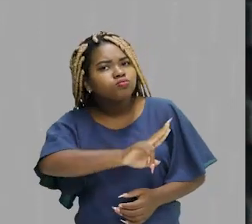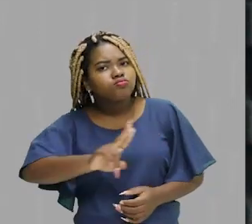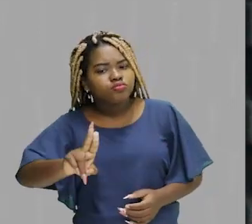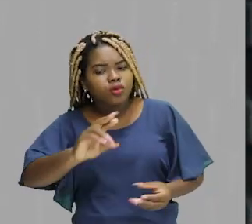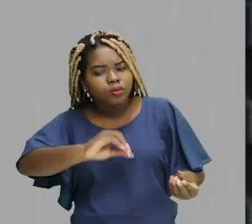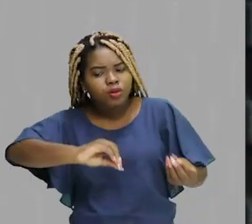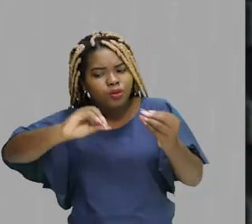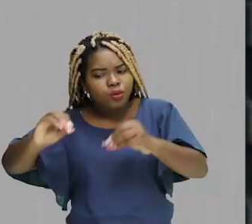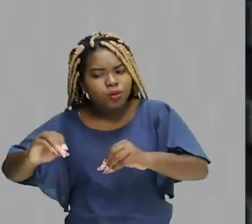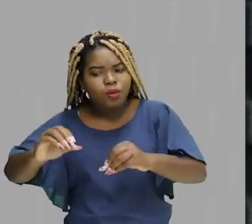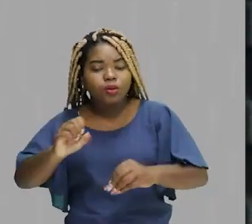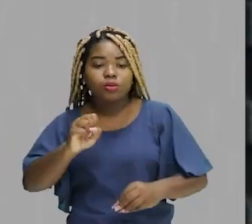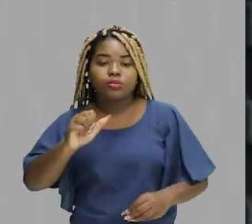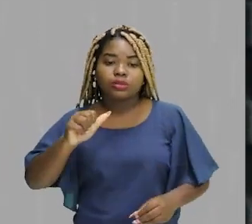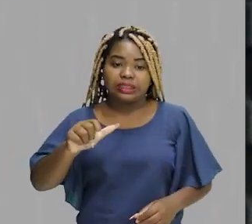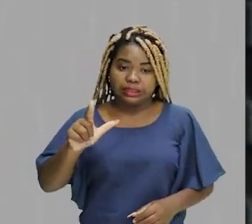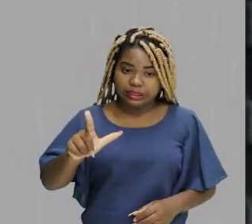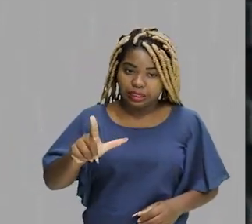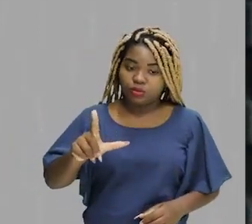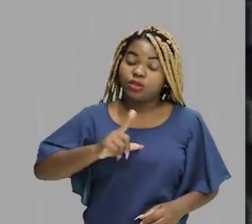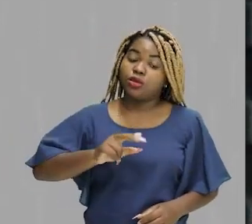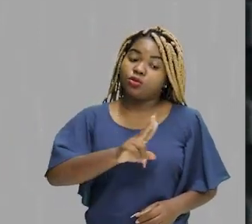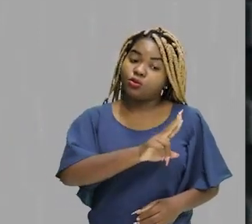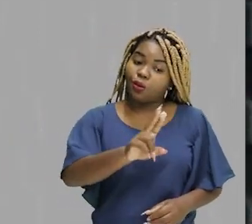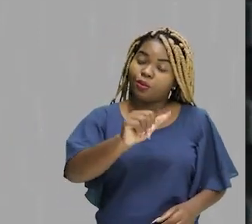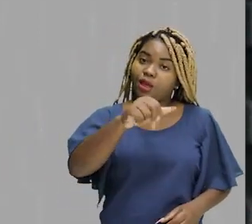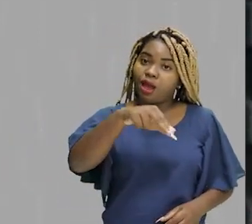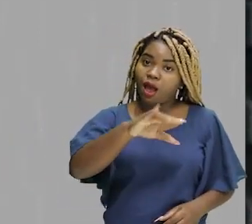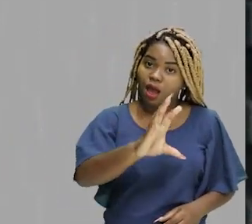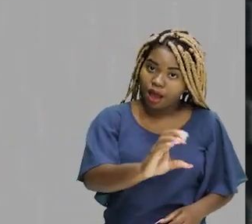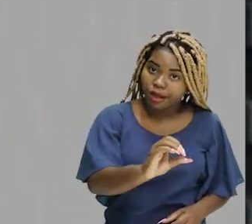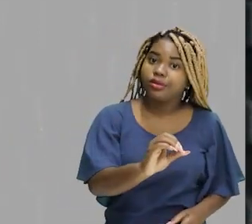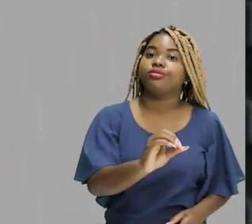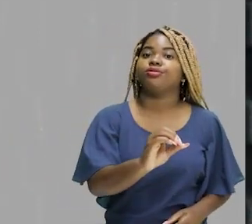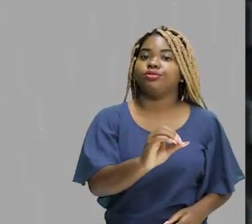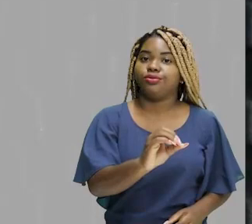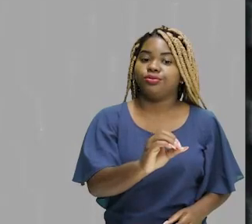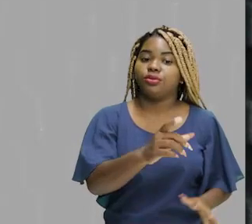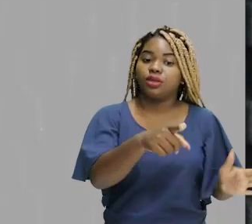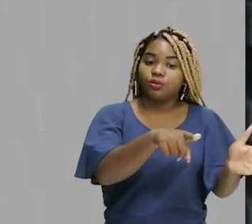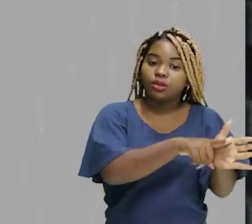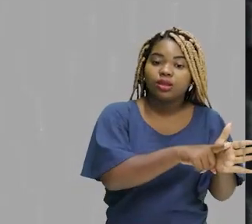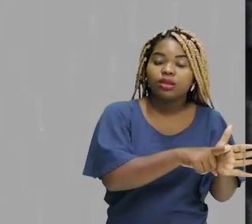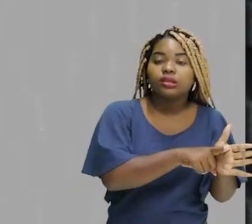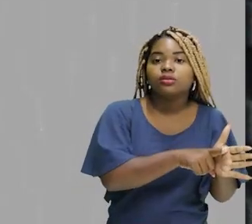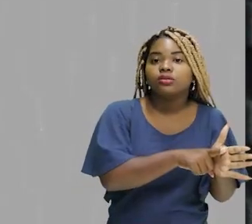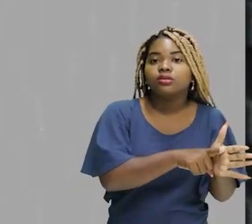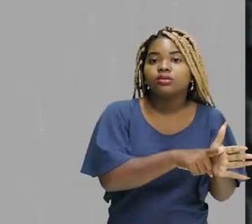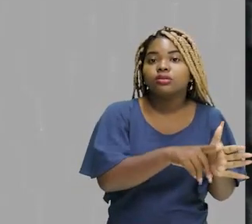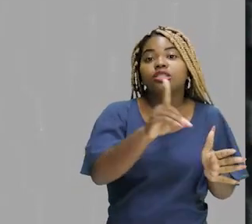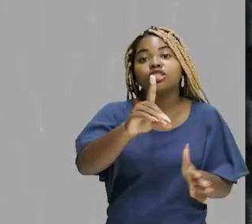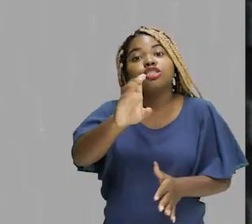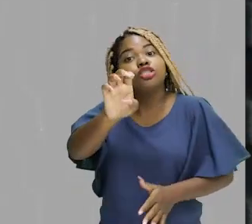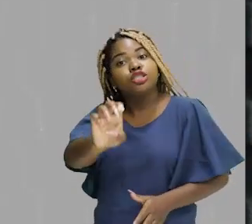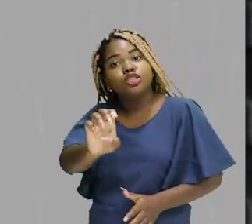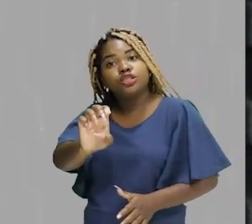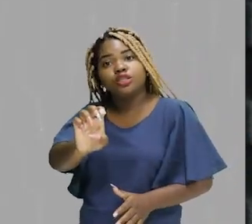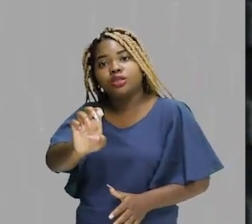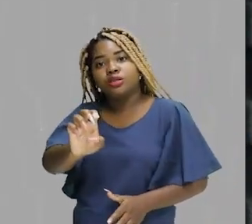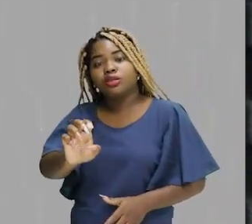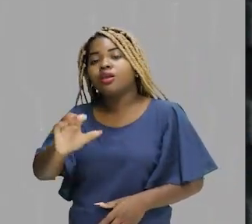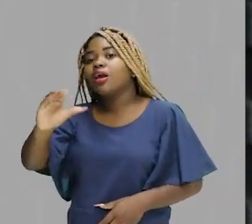do sal vai ser o nome do ânion, que é a partícula negativa, de o nome